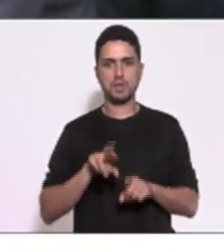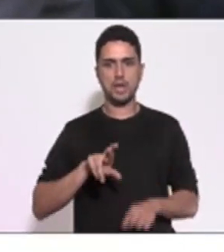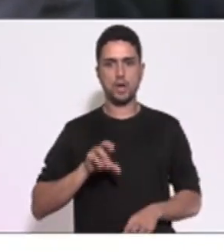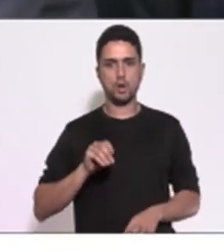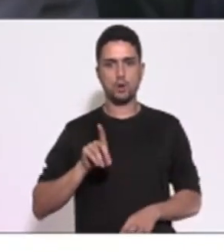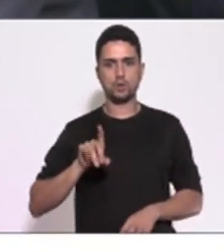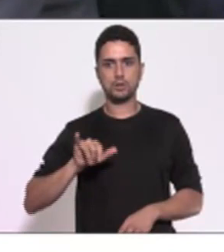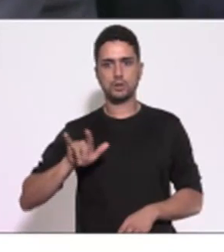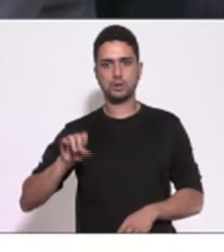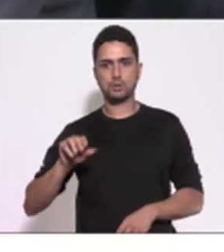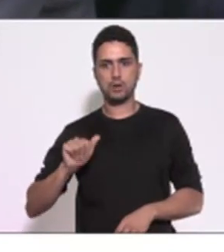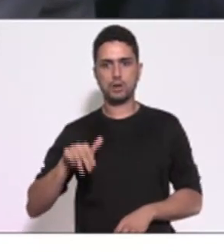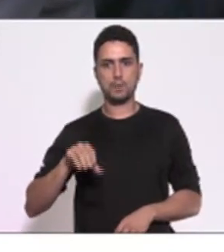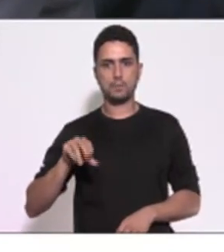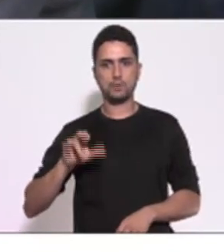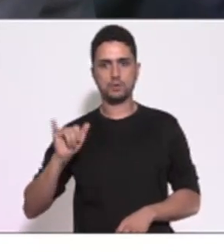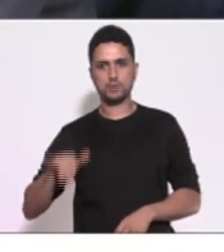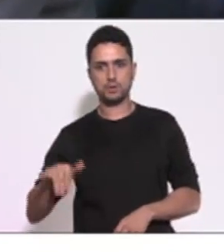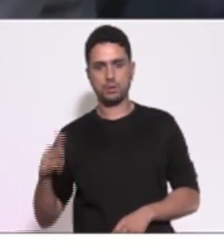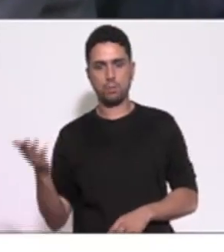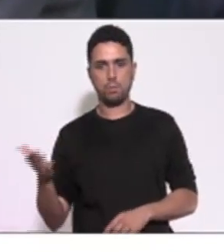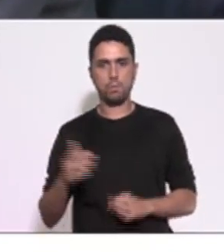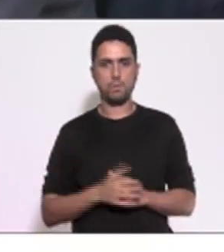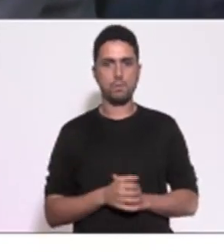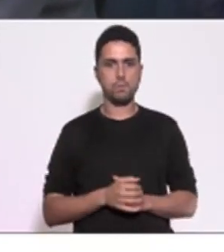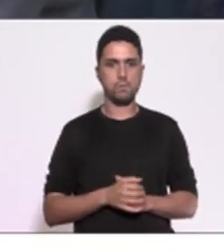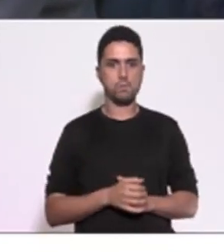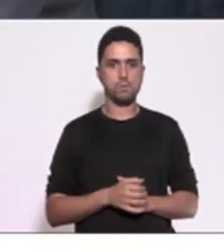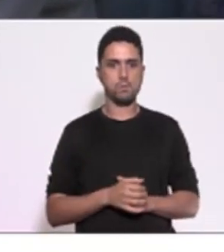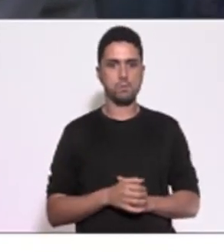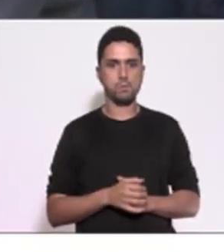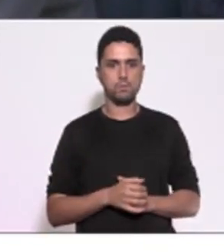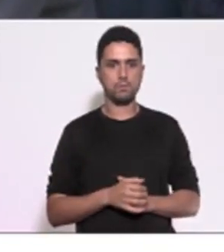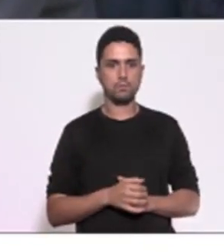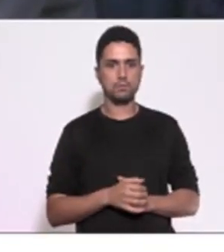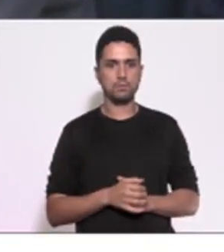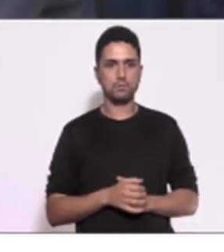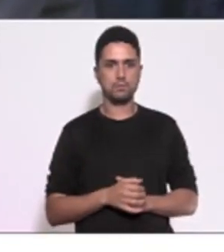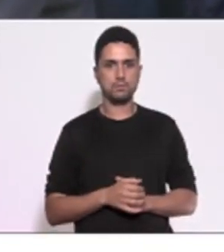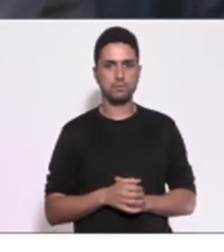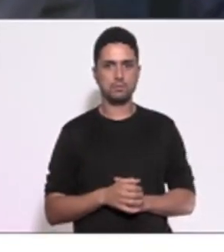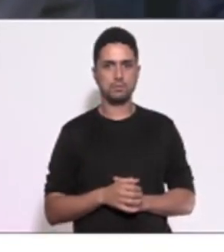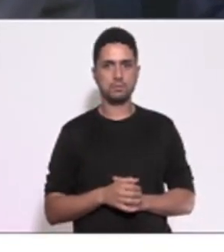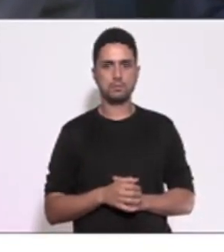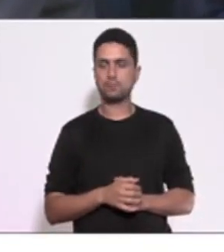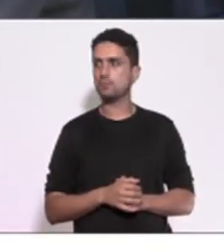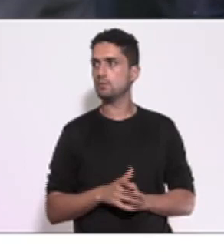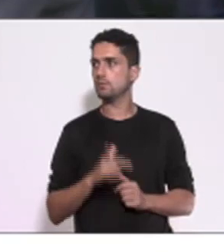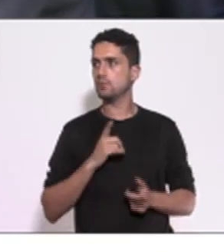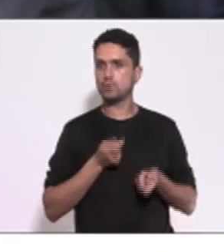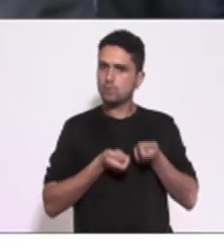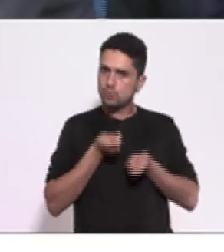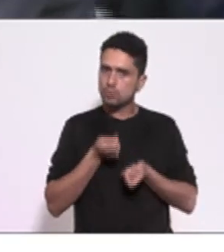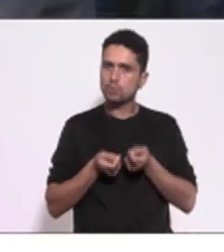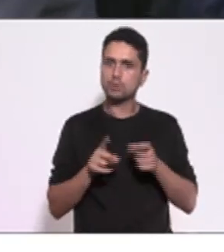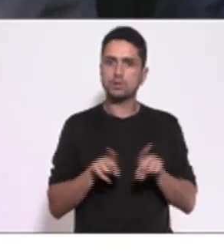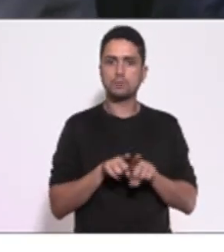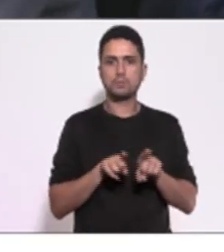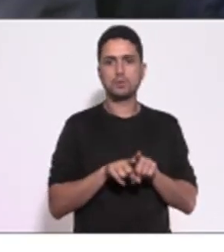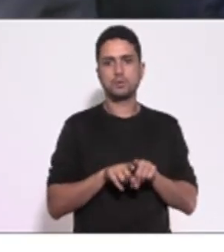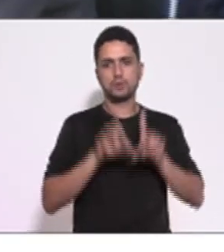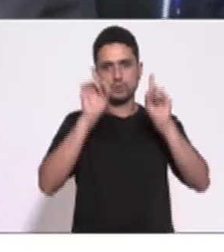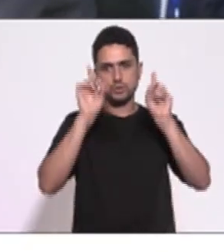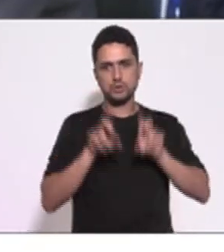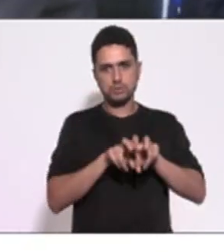de pareceres das Comissões de Constituição e Justiça, de Assuntos Municipais e Desenvolvimento Regional, de Turismo, Orçamento, Finanças, Fiscalização Financeira e Controle, e da mesa diretora,